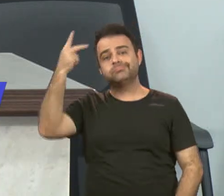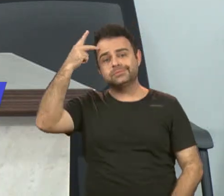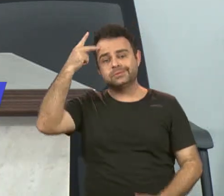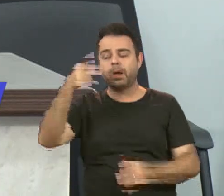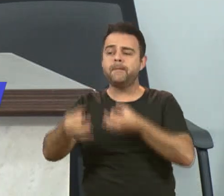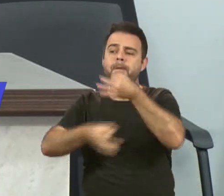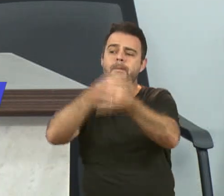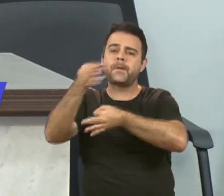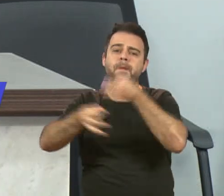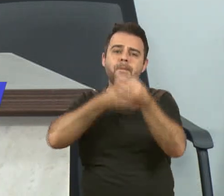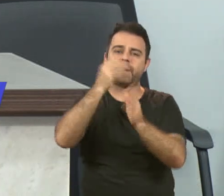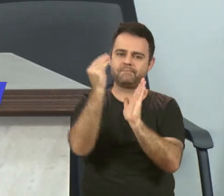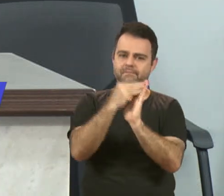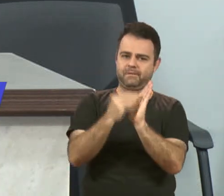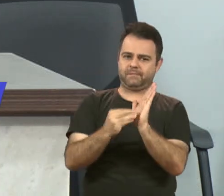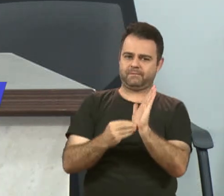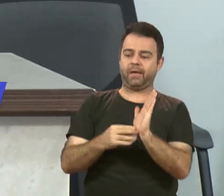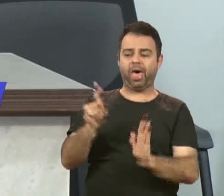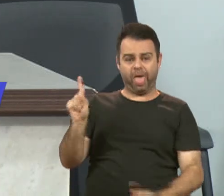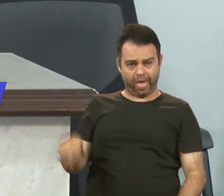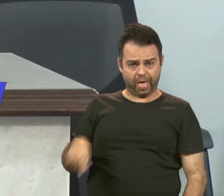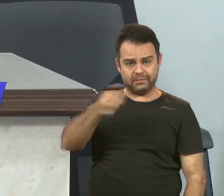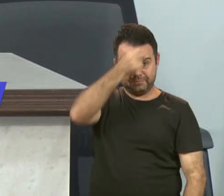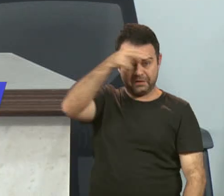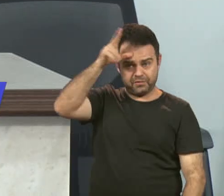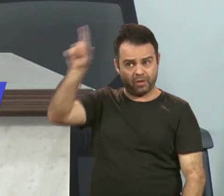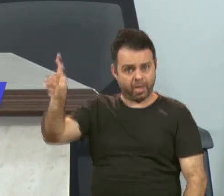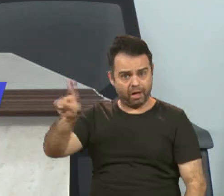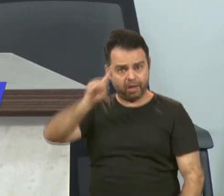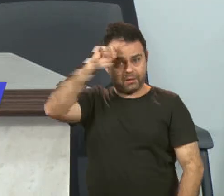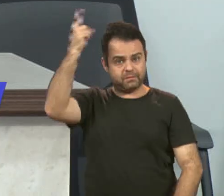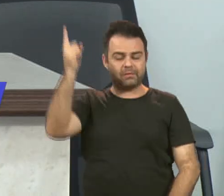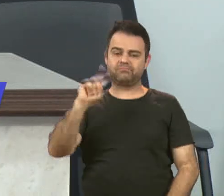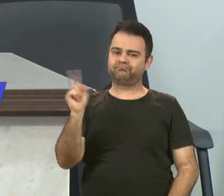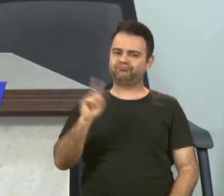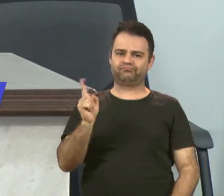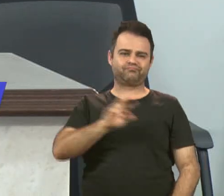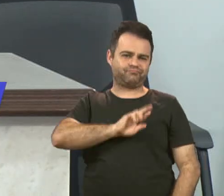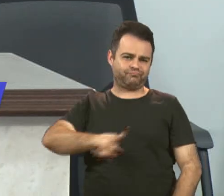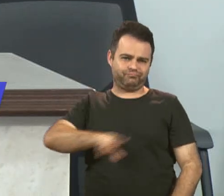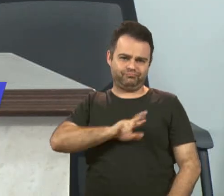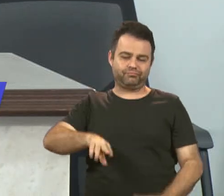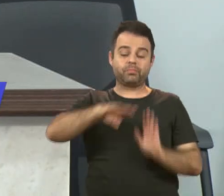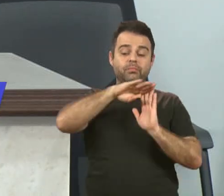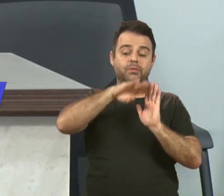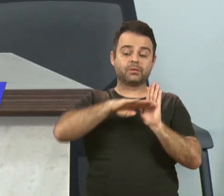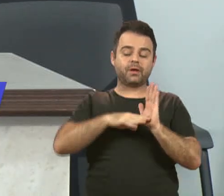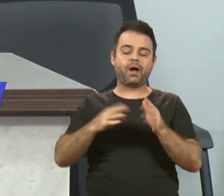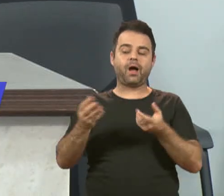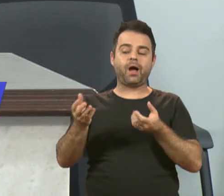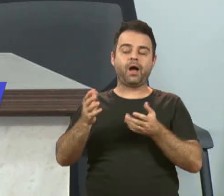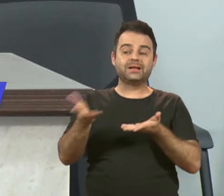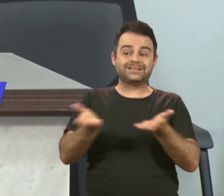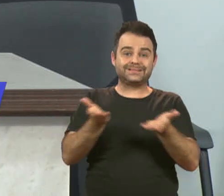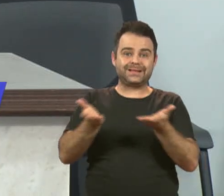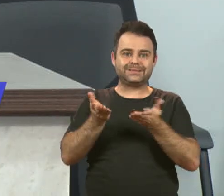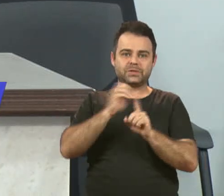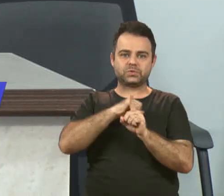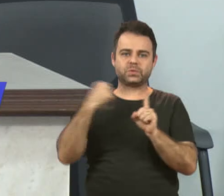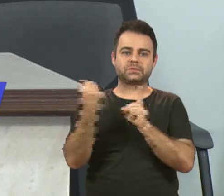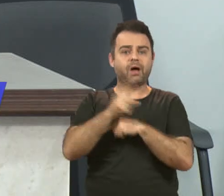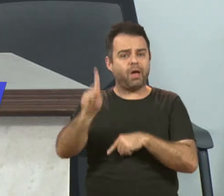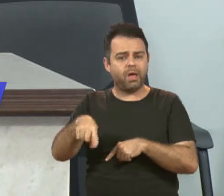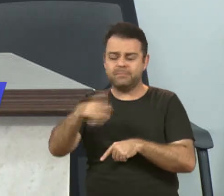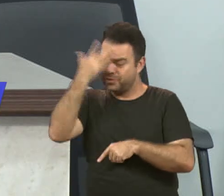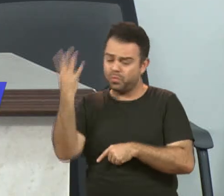foi o político eleito que construiu uma política de assistência social no município. Ela foi construída por muitas